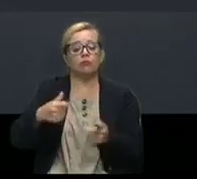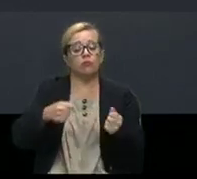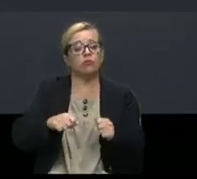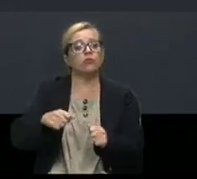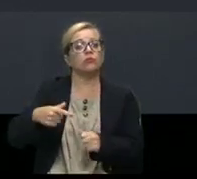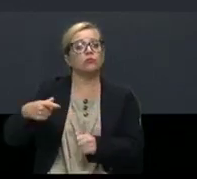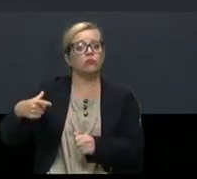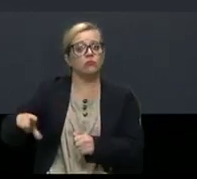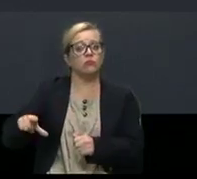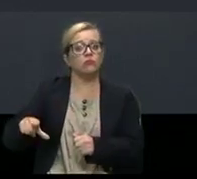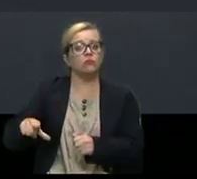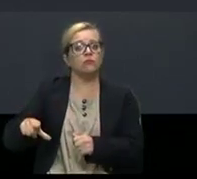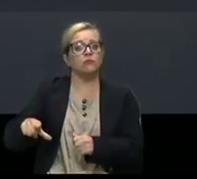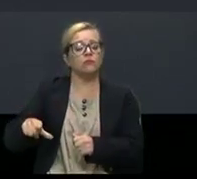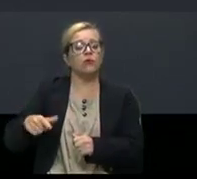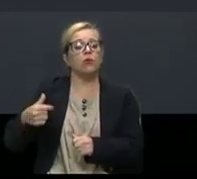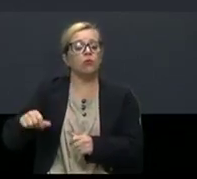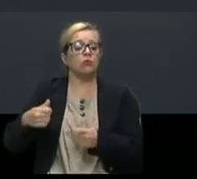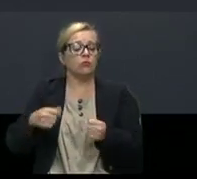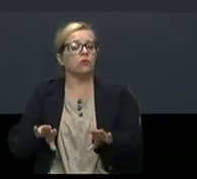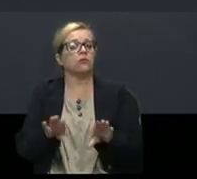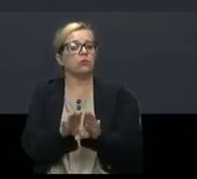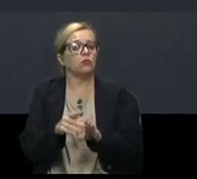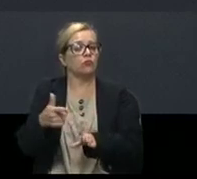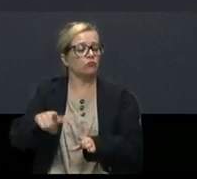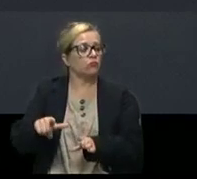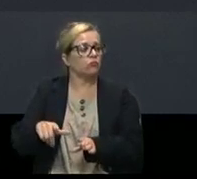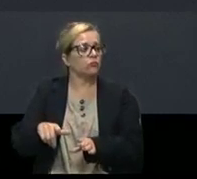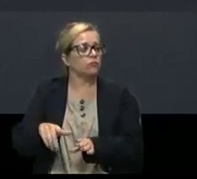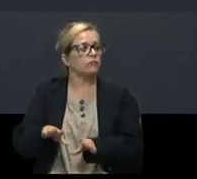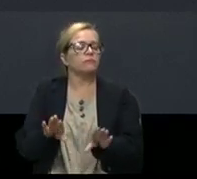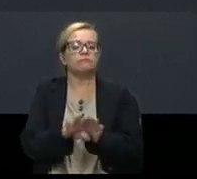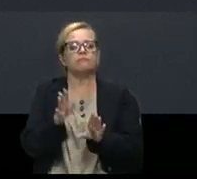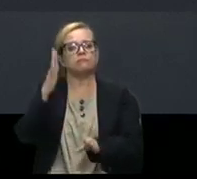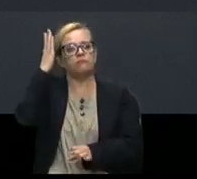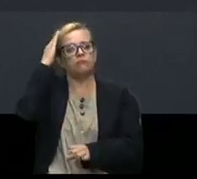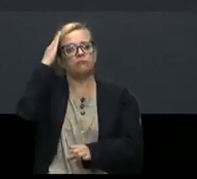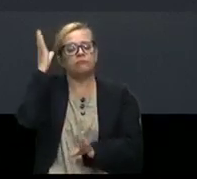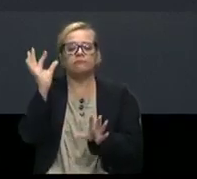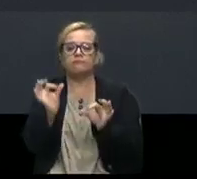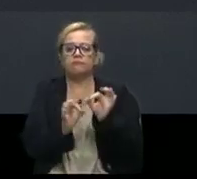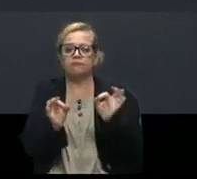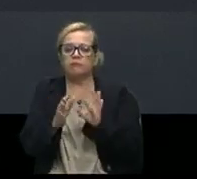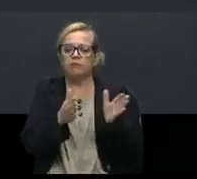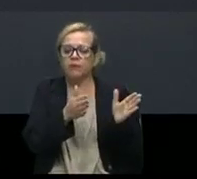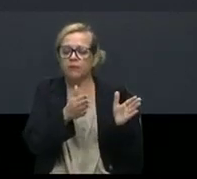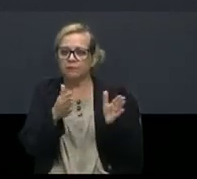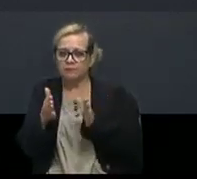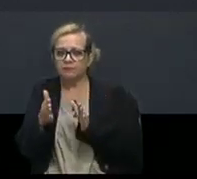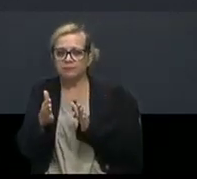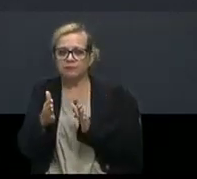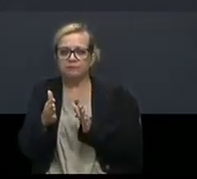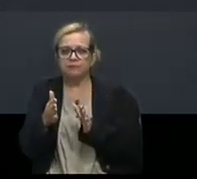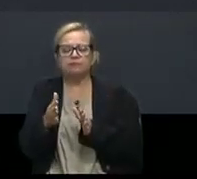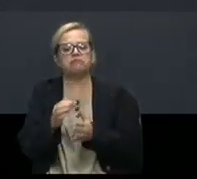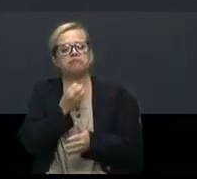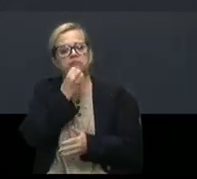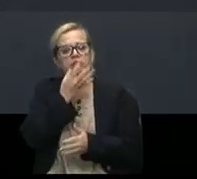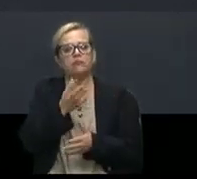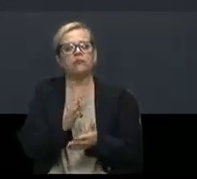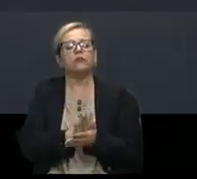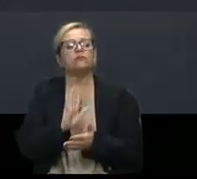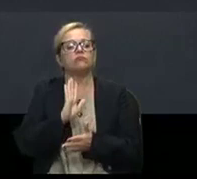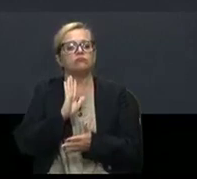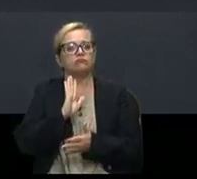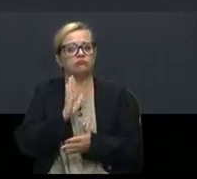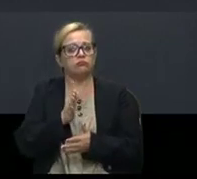e o quanto é devido a outros fatores, além de saber construir um intervalo de previsão. Muito bem, você